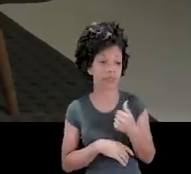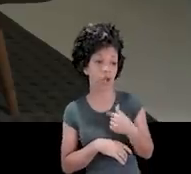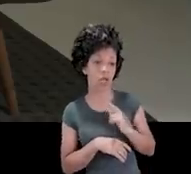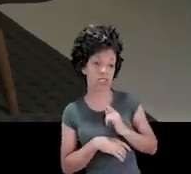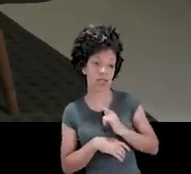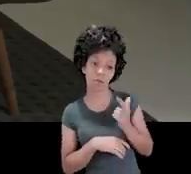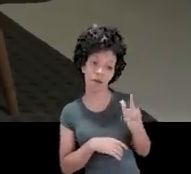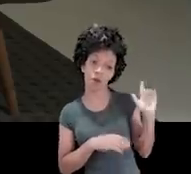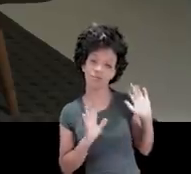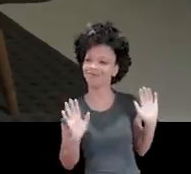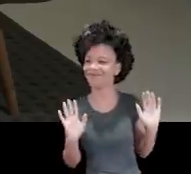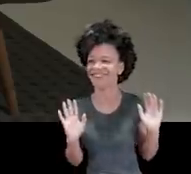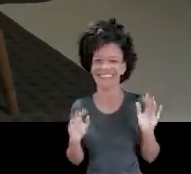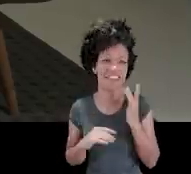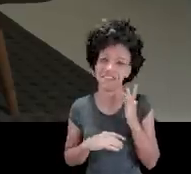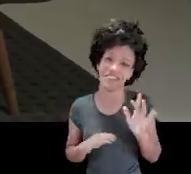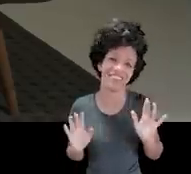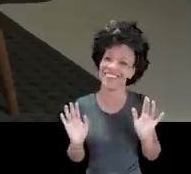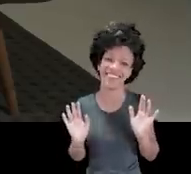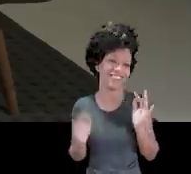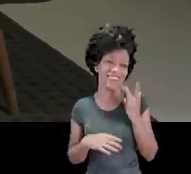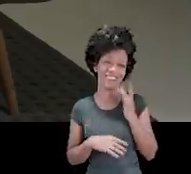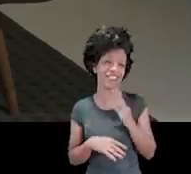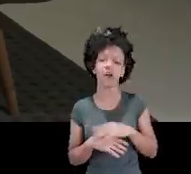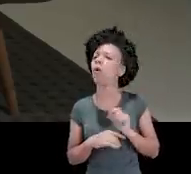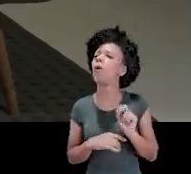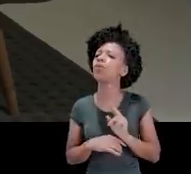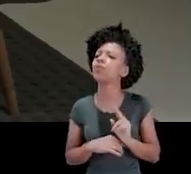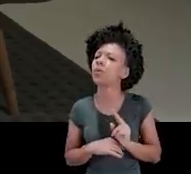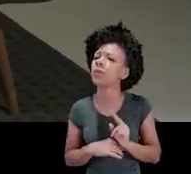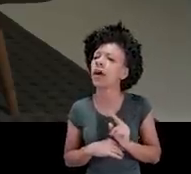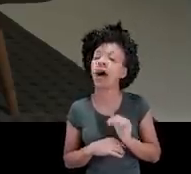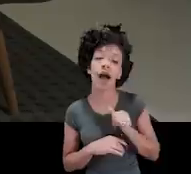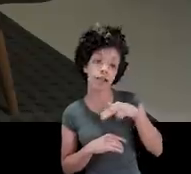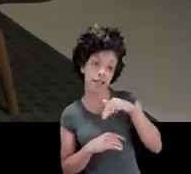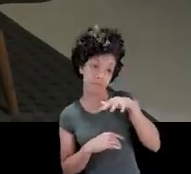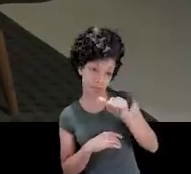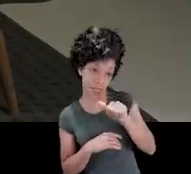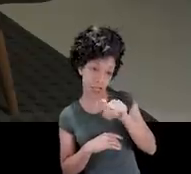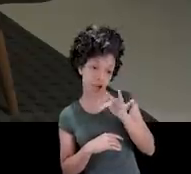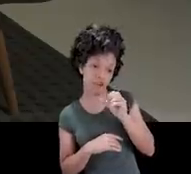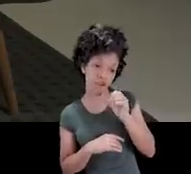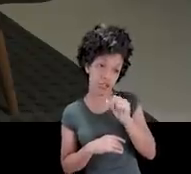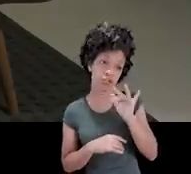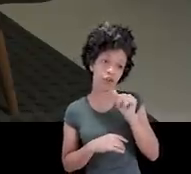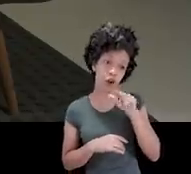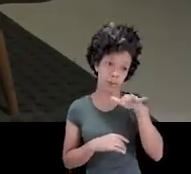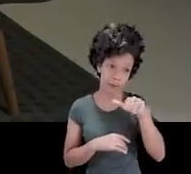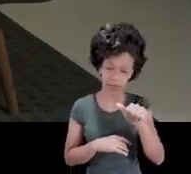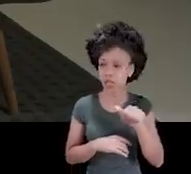outra né? doença. É, não, não sei, né? Como é que chama? Anemia falciforme. Que é uma doença autoimune